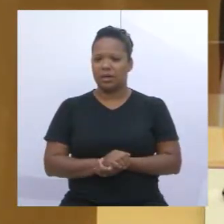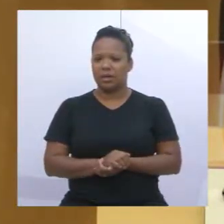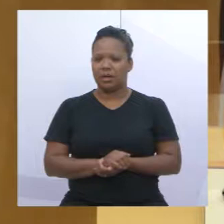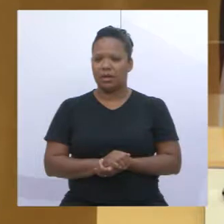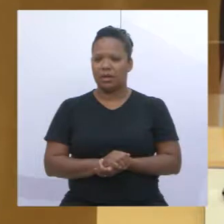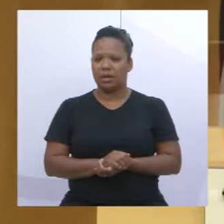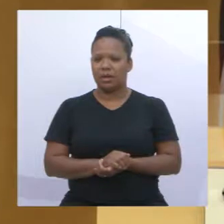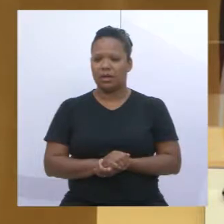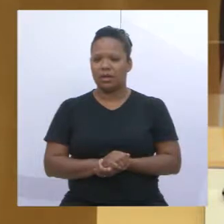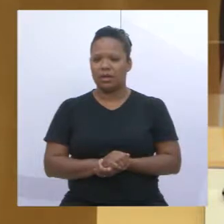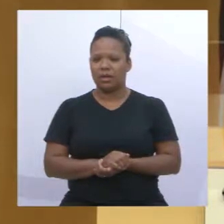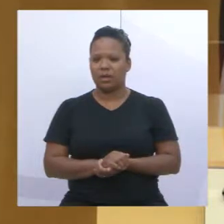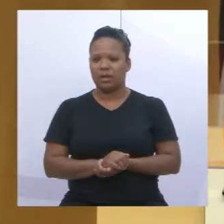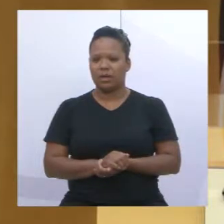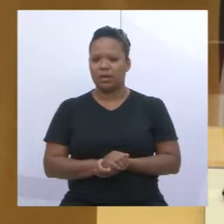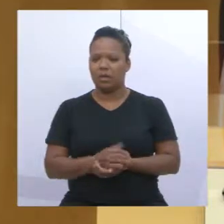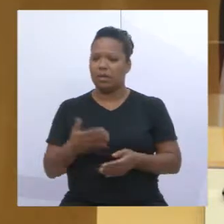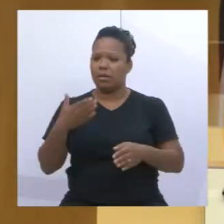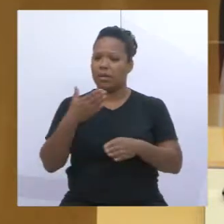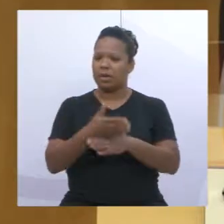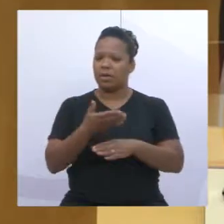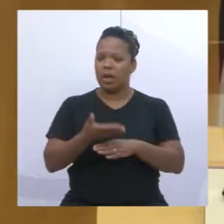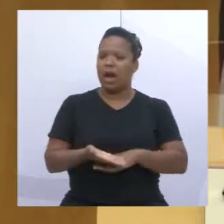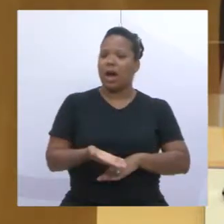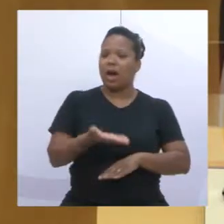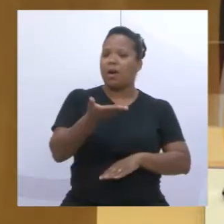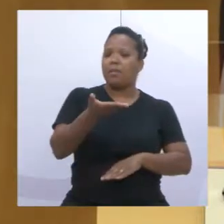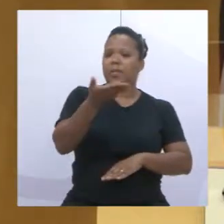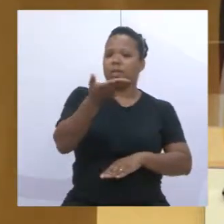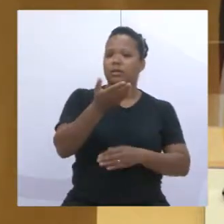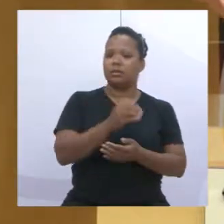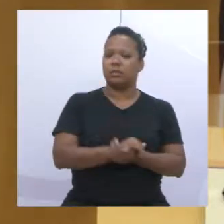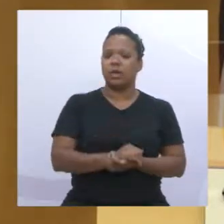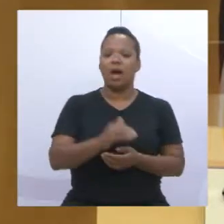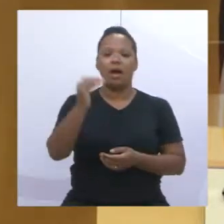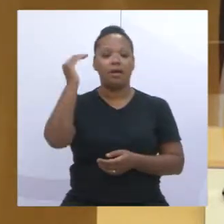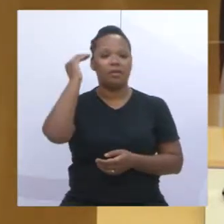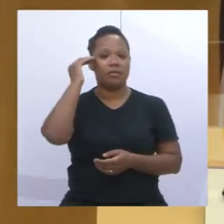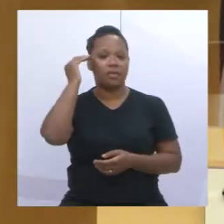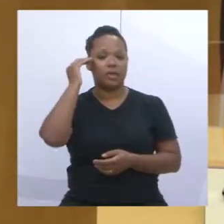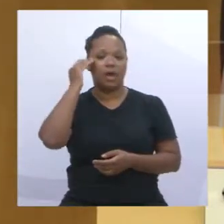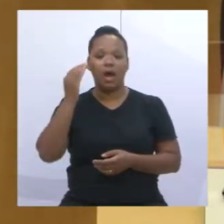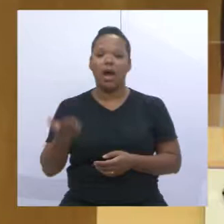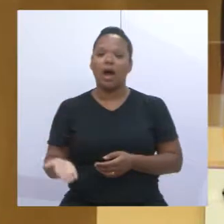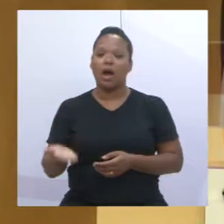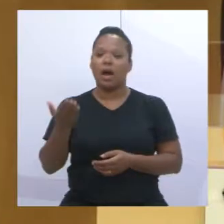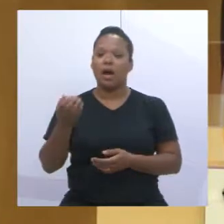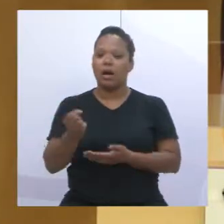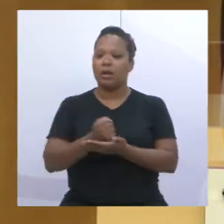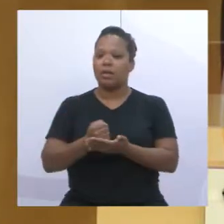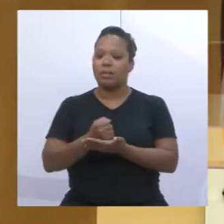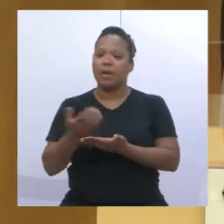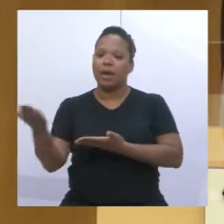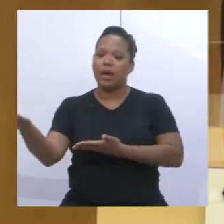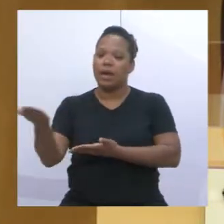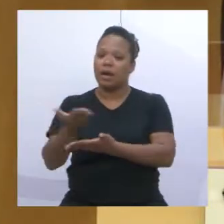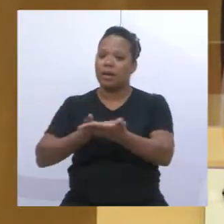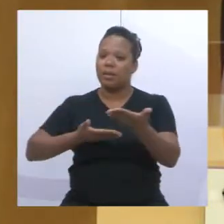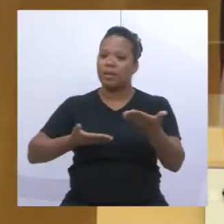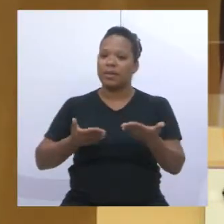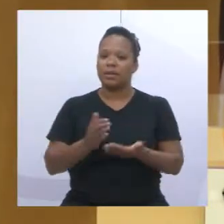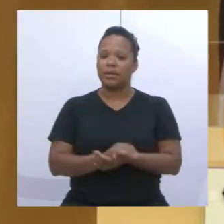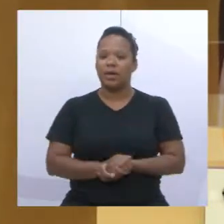que aquele teto, o número de atendimentos aumentou, ele vai pleitear aí um aumento de repasse que